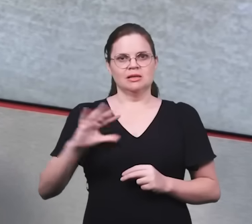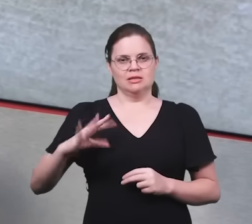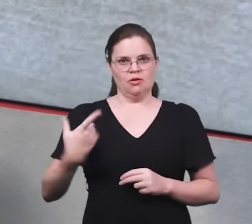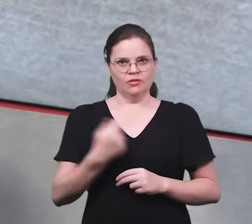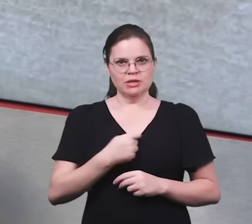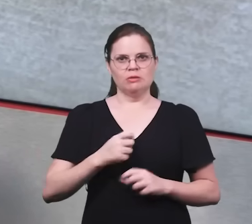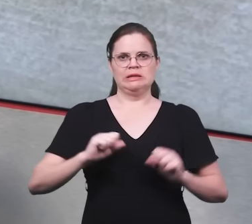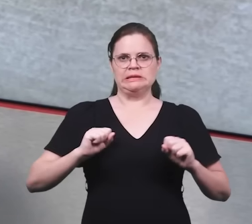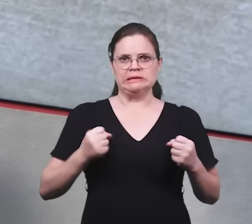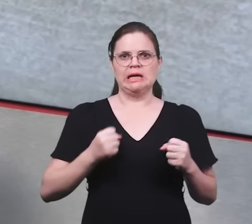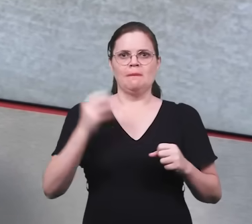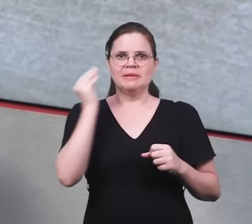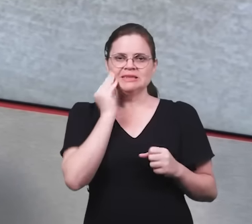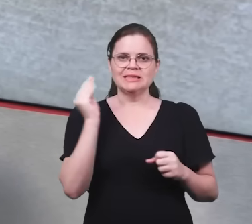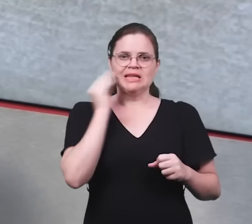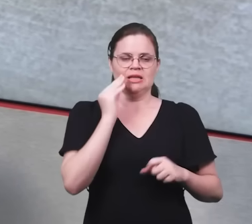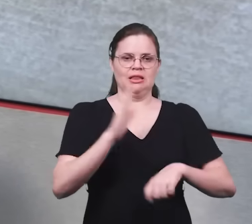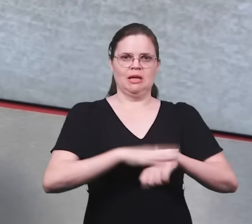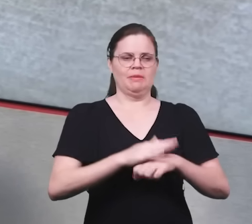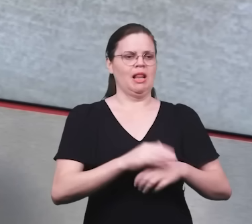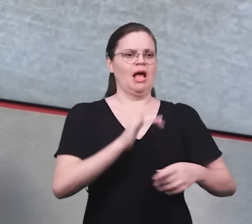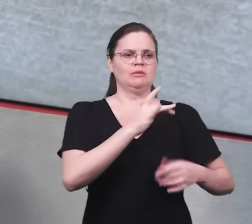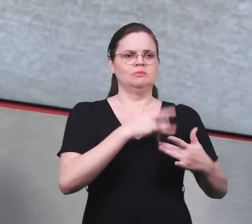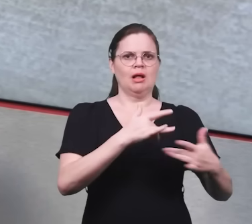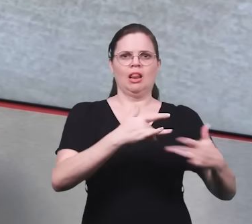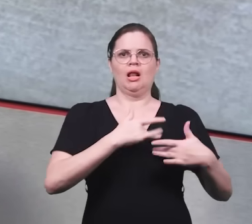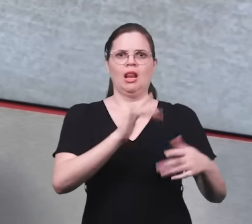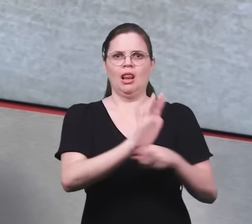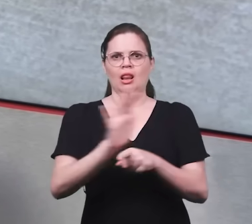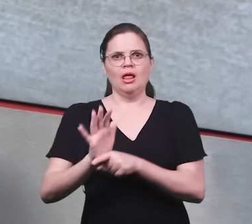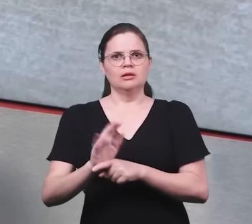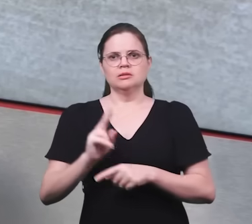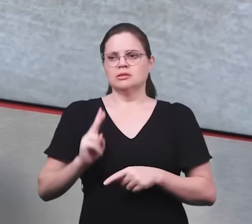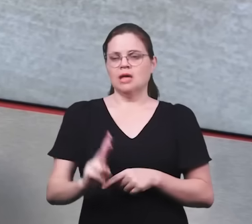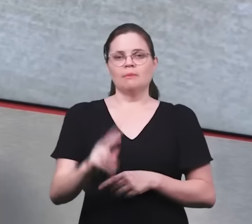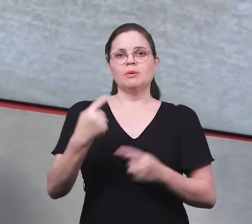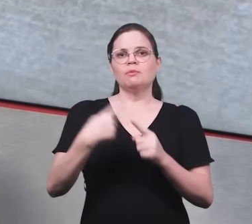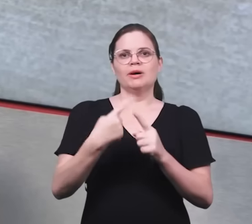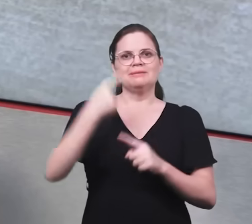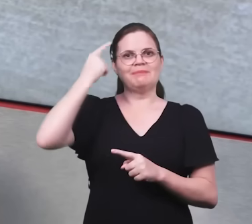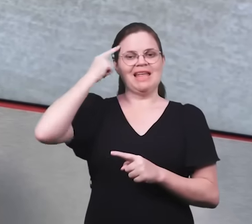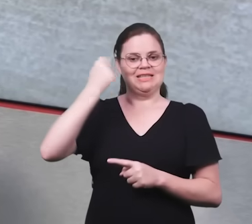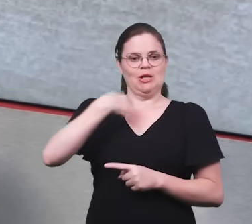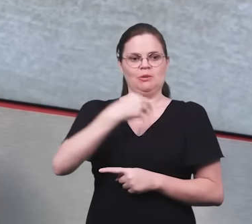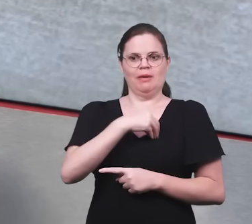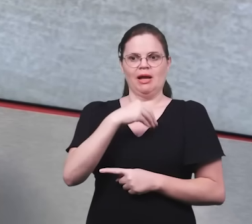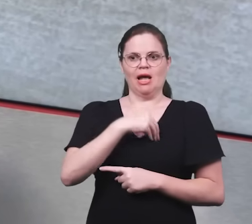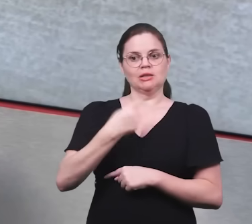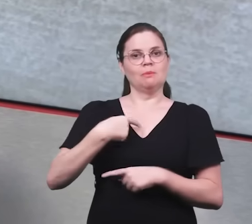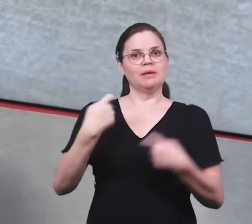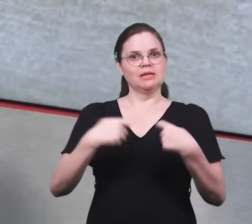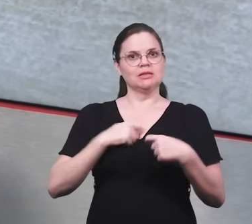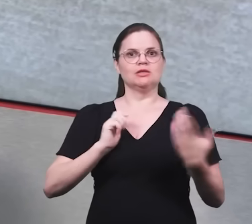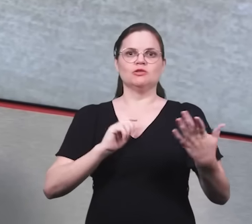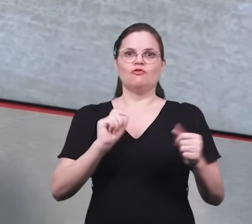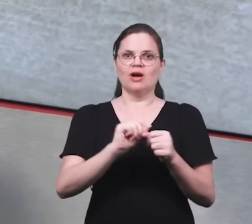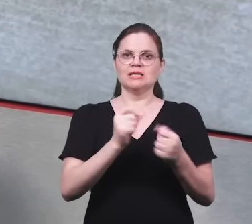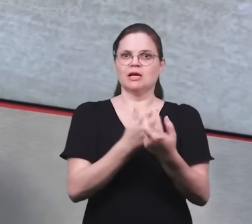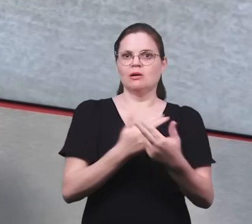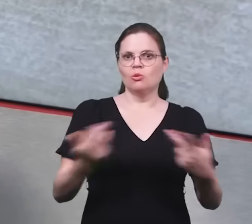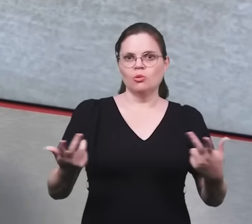salvação. Então, essa pessoa, ela vai ficar sempre em dívida diante de Deus, ou seja, ela não